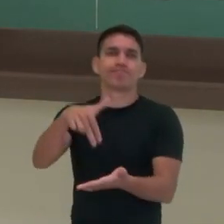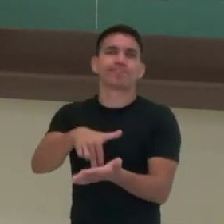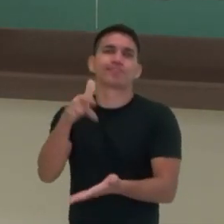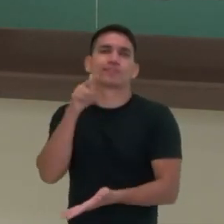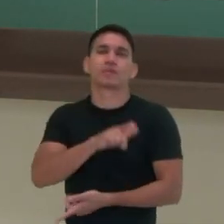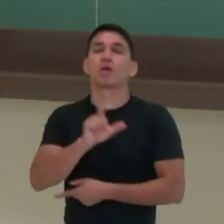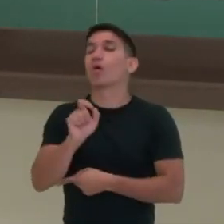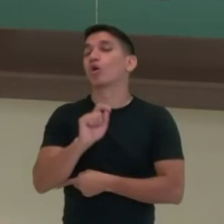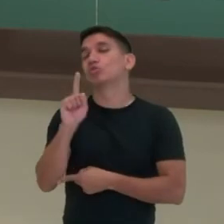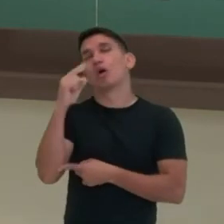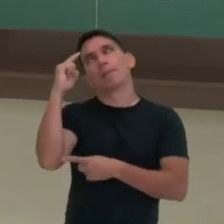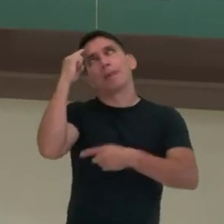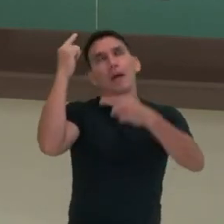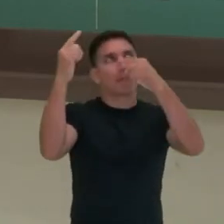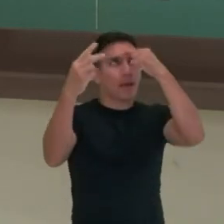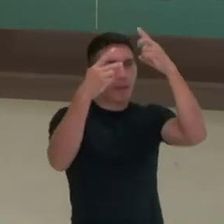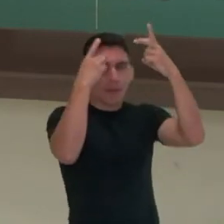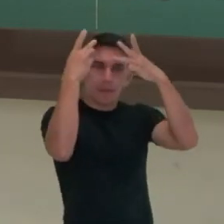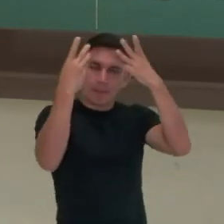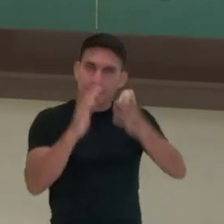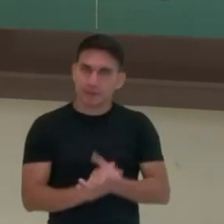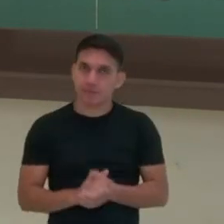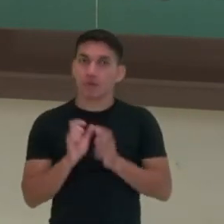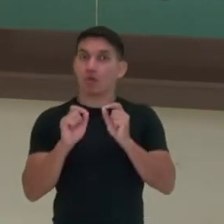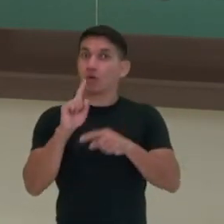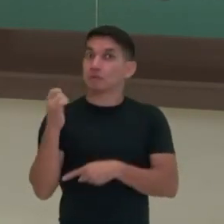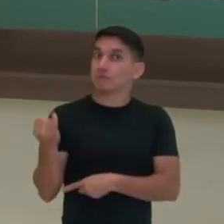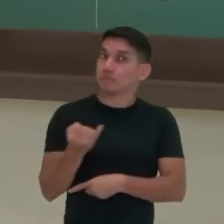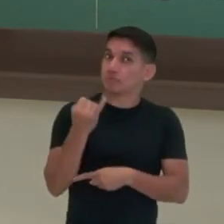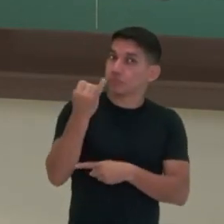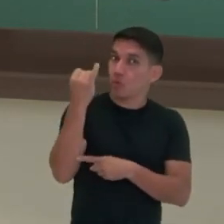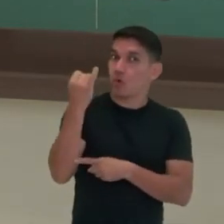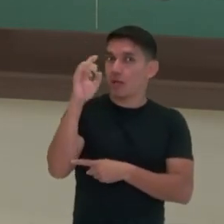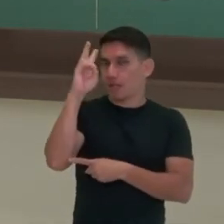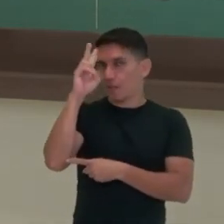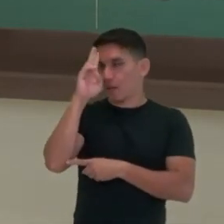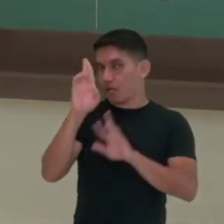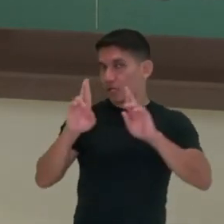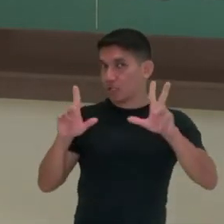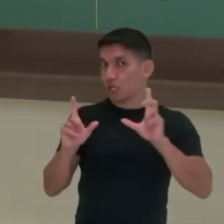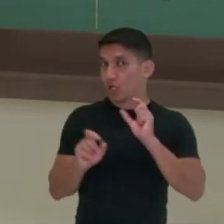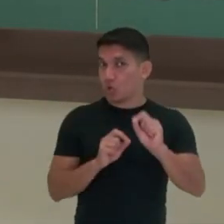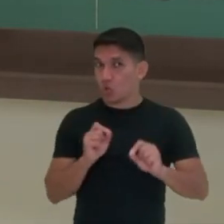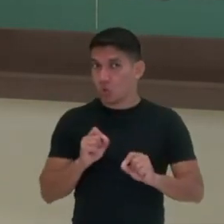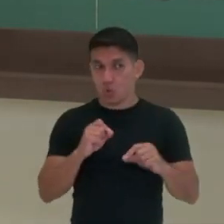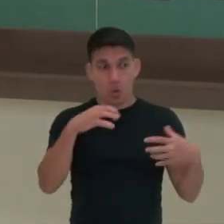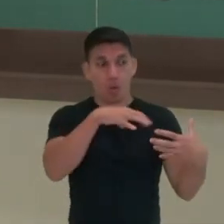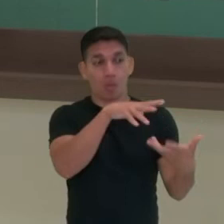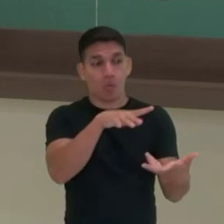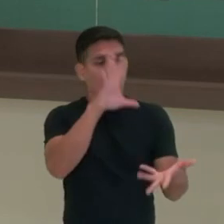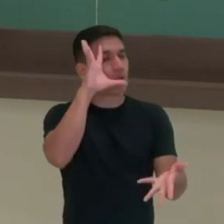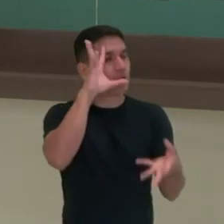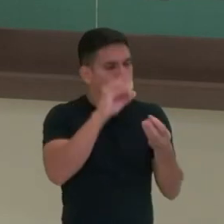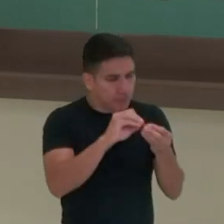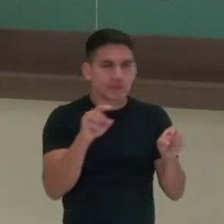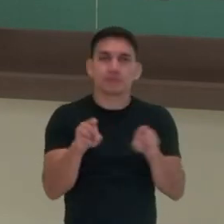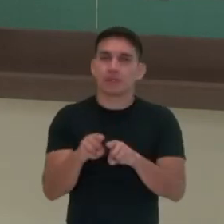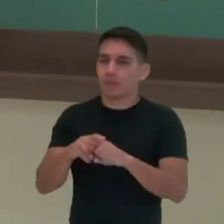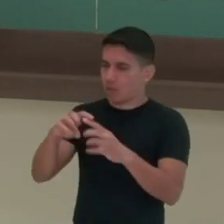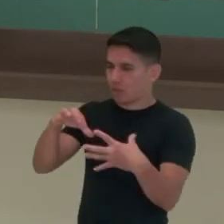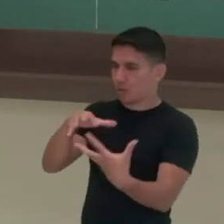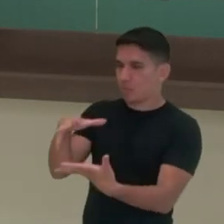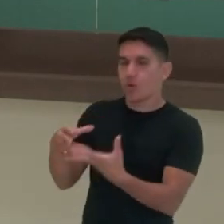das nossas ideias. É importante lembrar da diferença entre mundo inteligível e